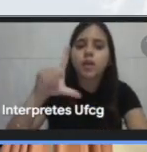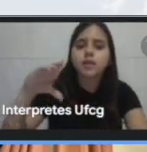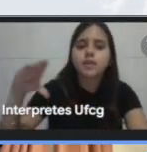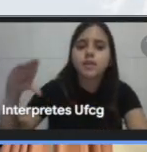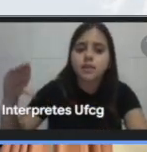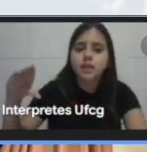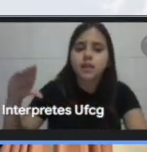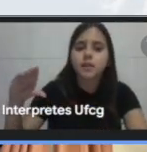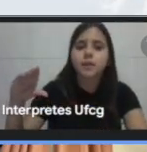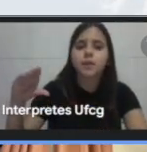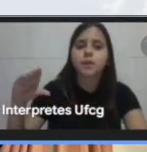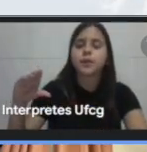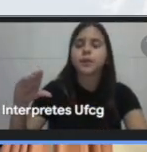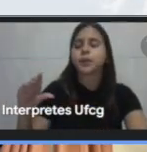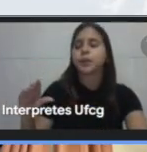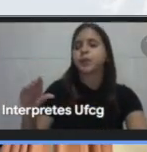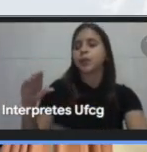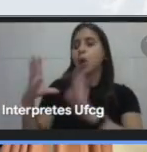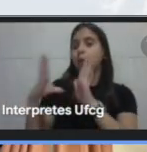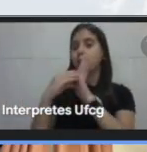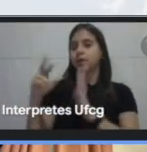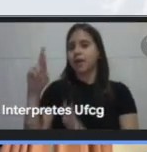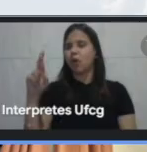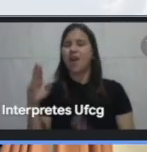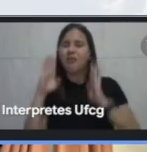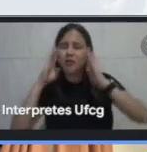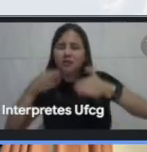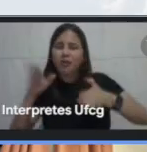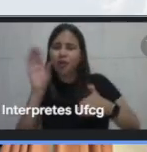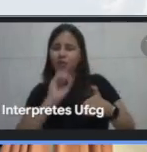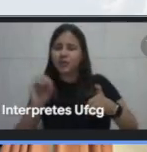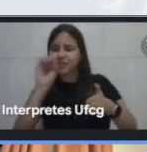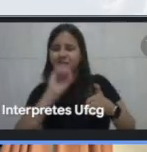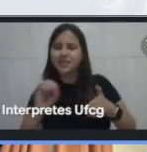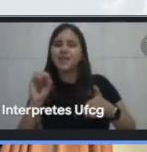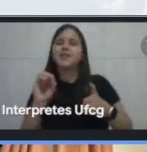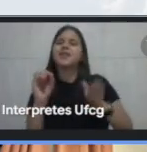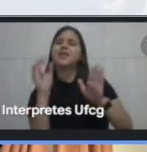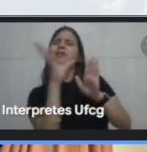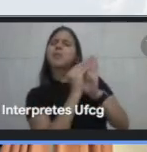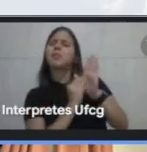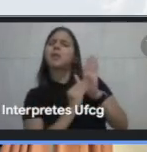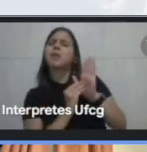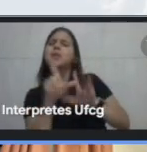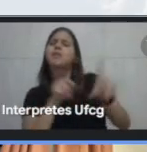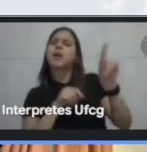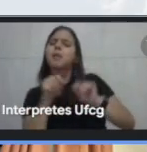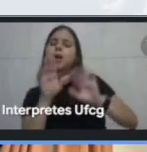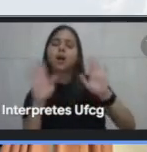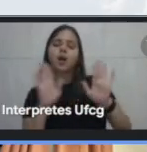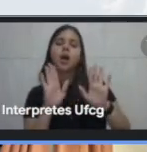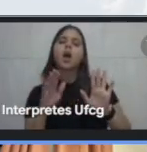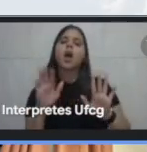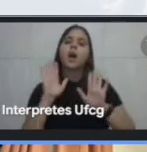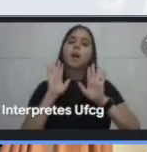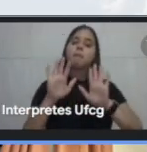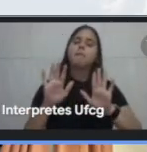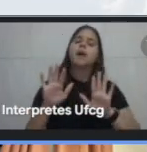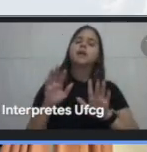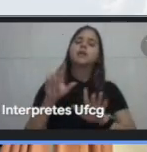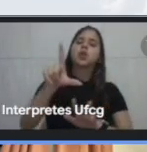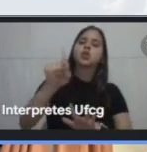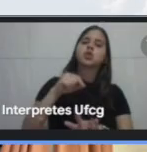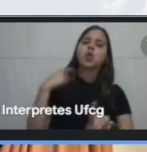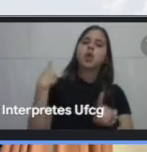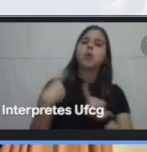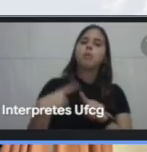R. Eu não vou me adentrar muito aqui nos critérios de escolha, mas, basicamente, foi porque ele é um